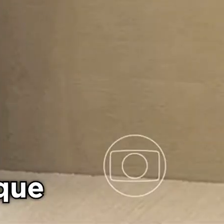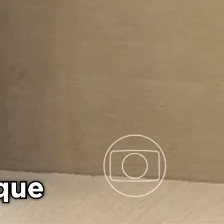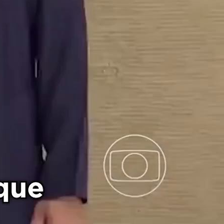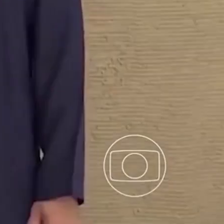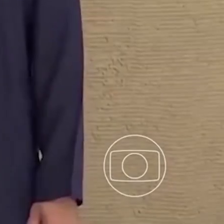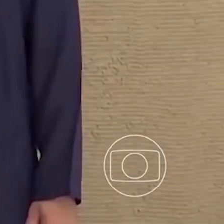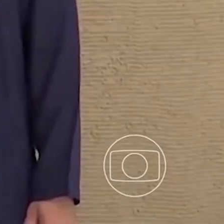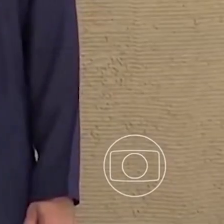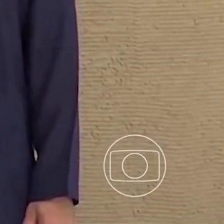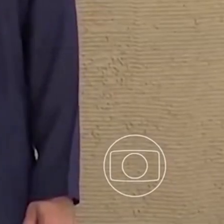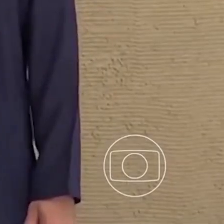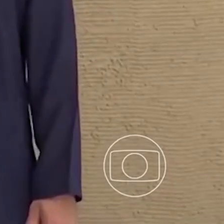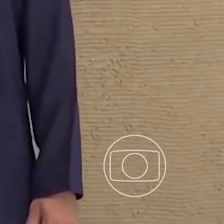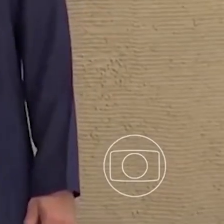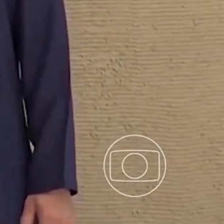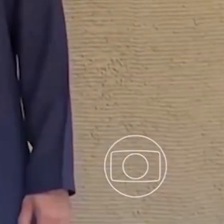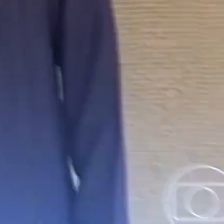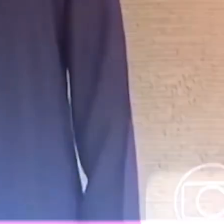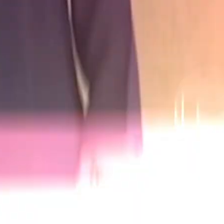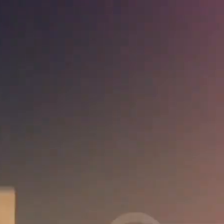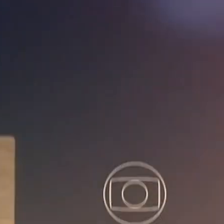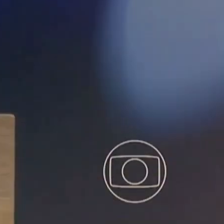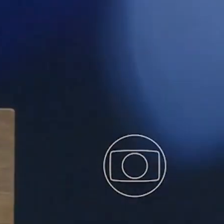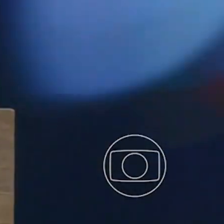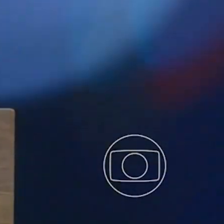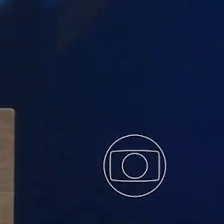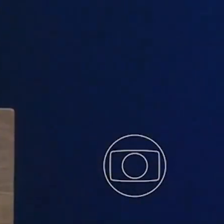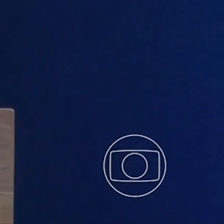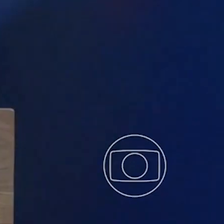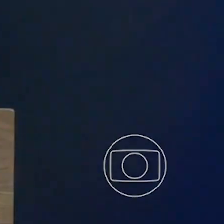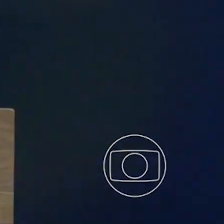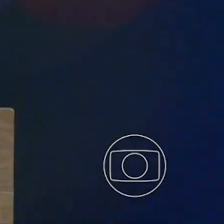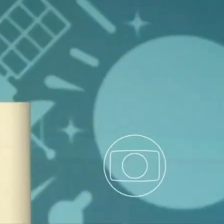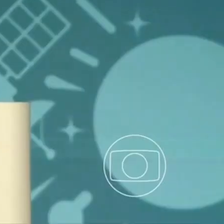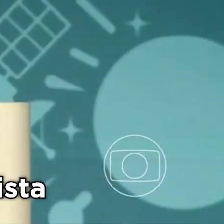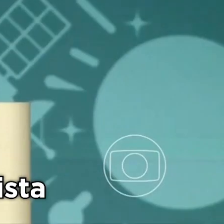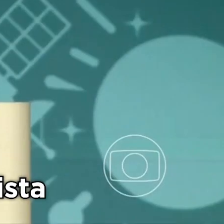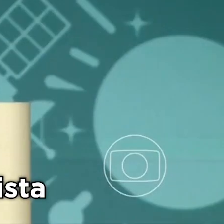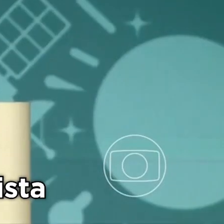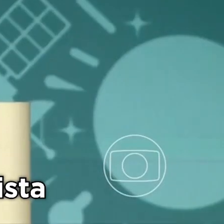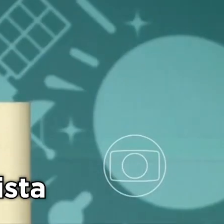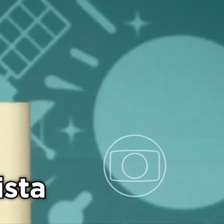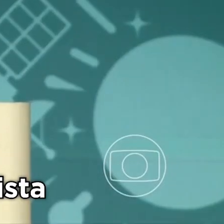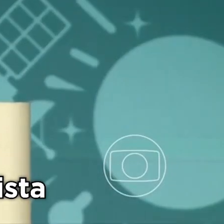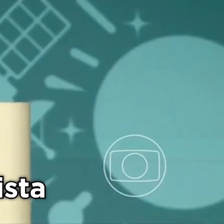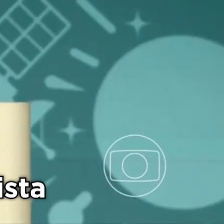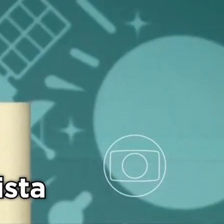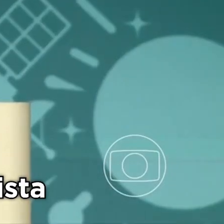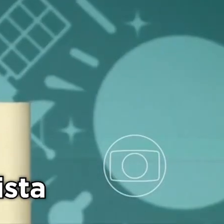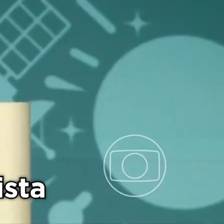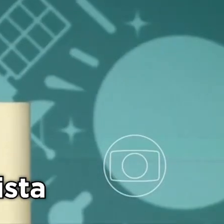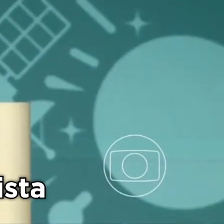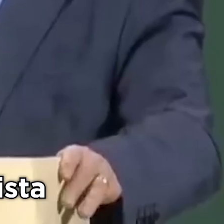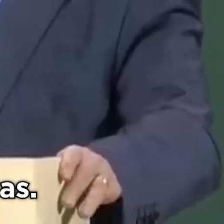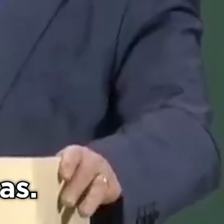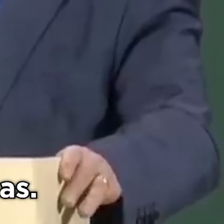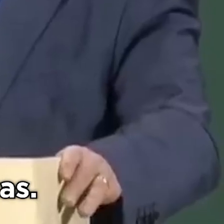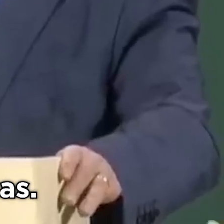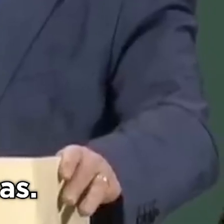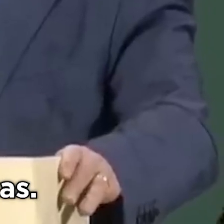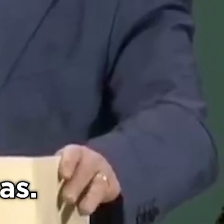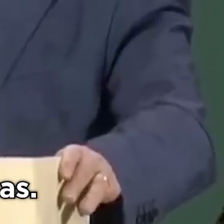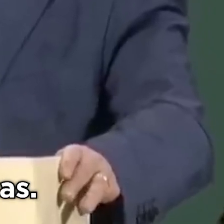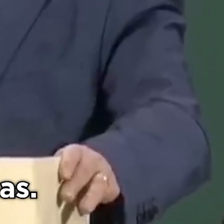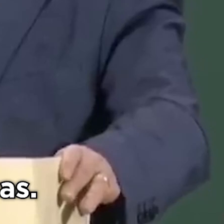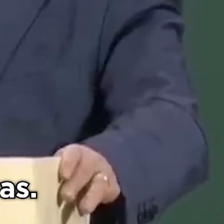de destaque durante a COP28 em Dubai, reforçando a importância do Brasil e alçando o país ao posto de protagonista no